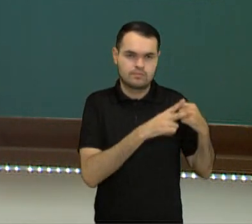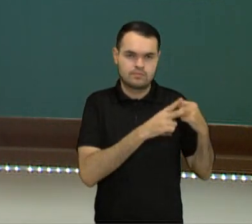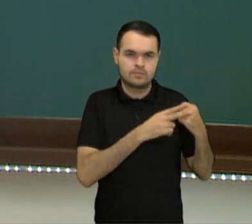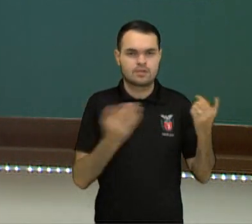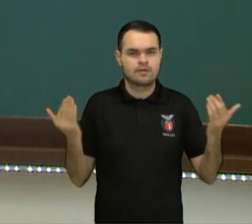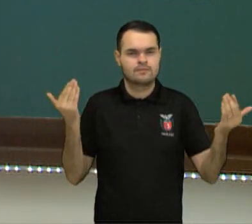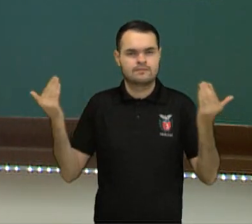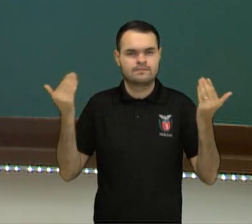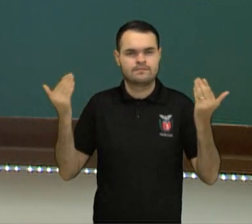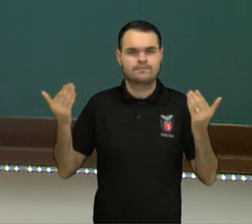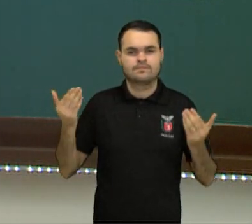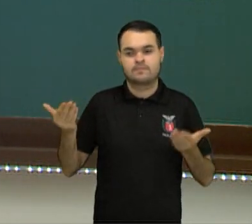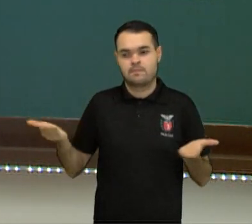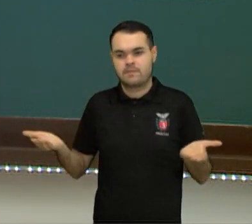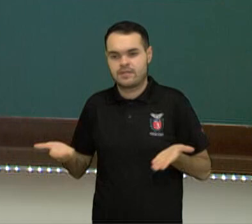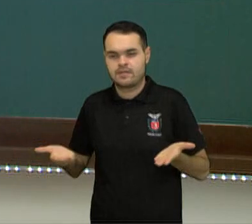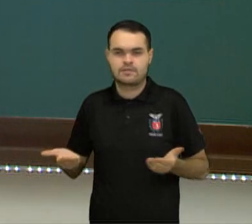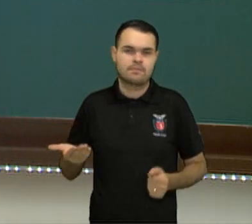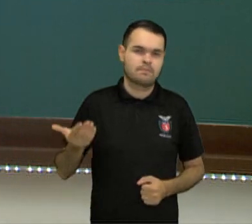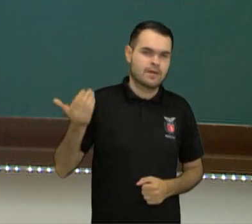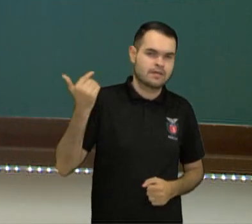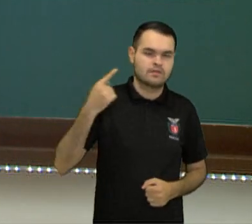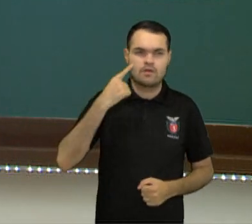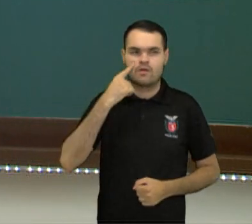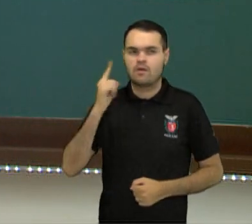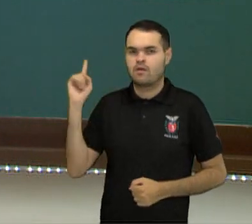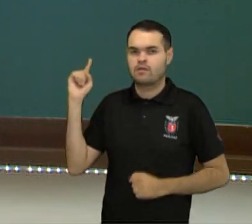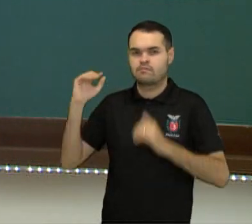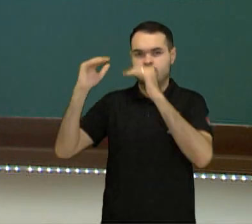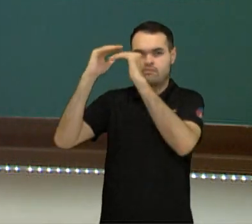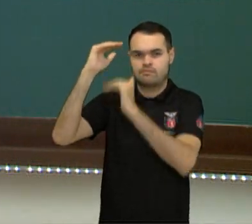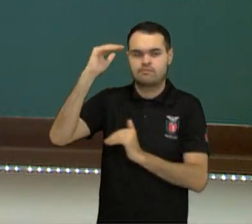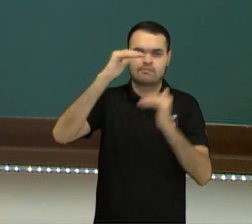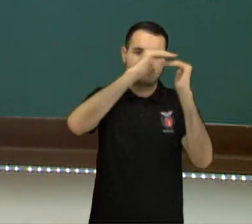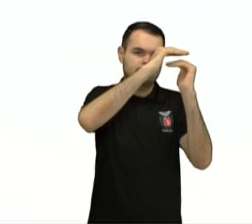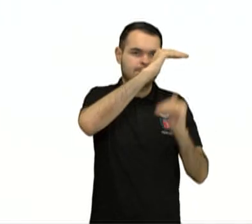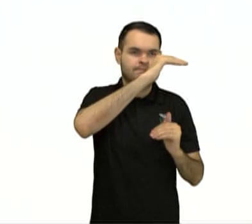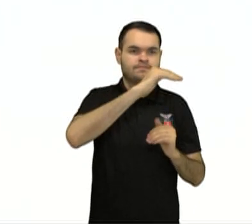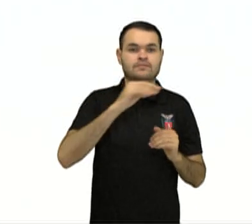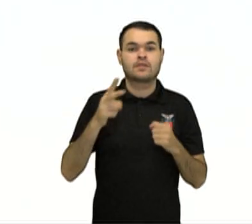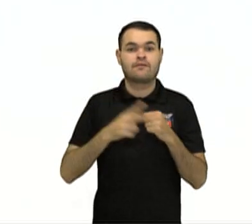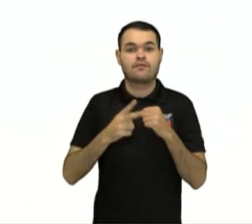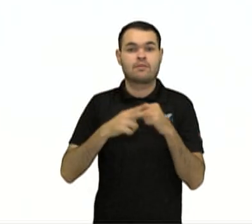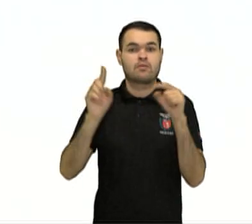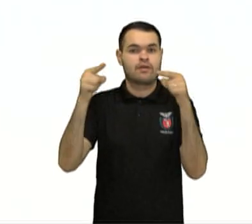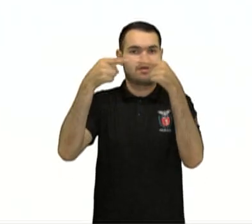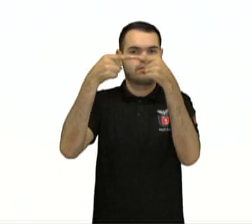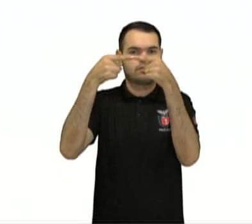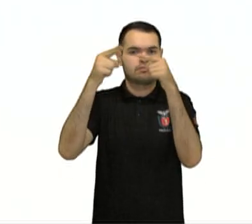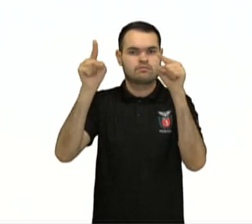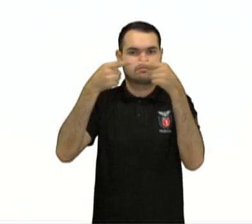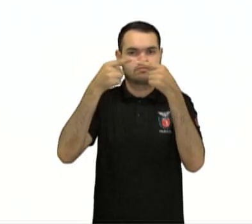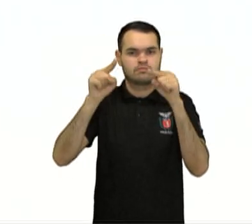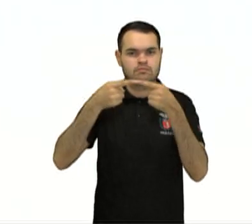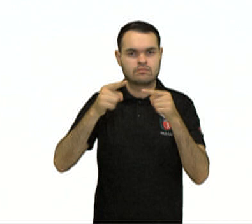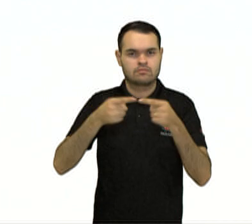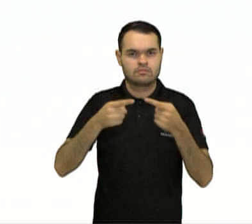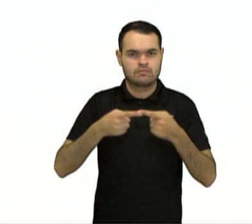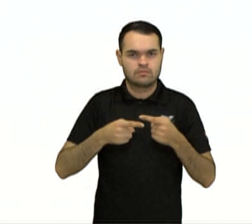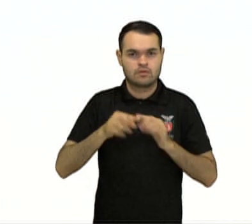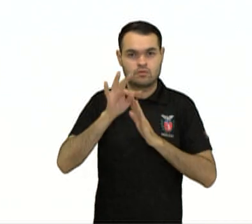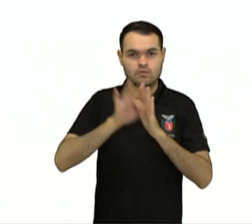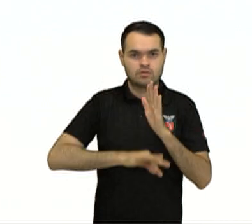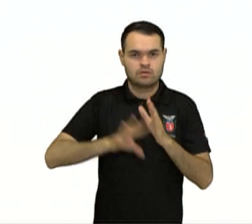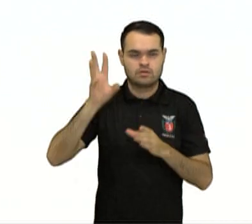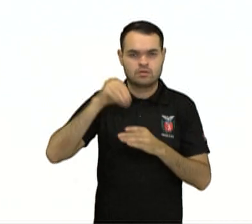presente passado nas listas aqui? Dá uma olhada, olha só. Eu coloquei aqui os verbos regulares, os regular verbs do